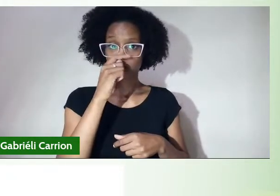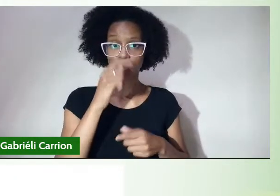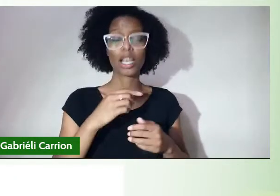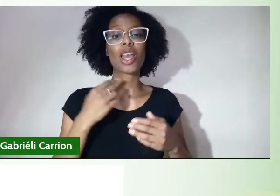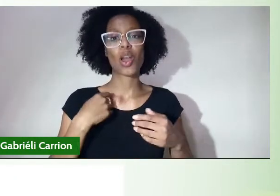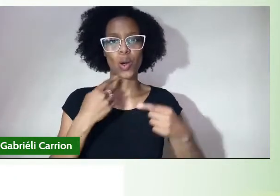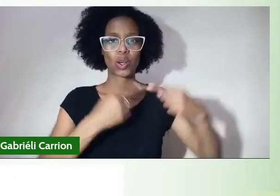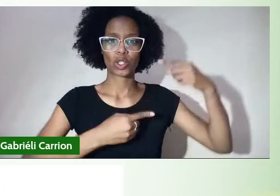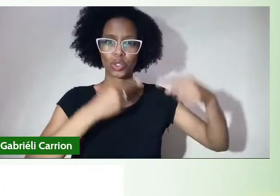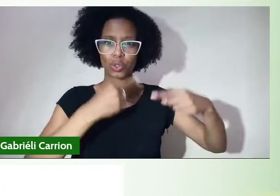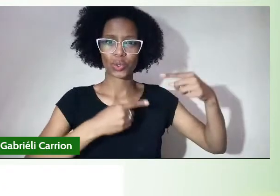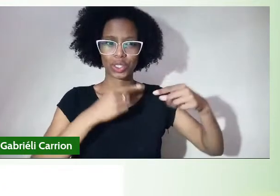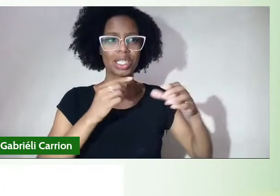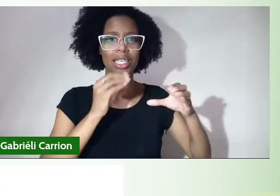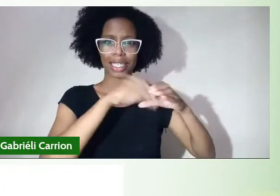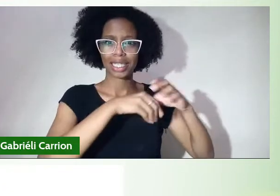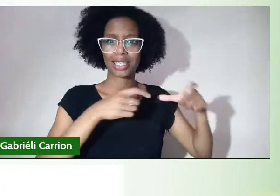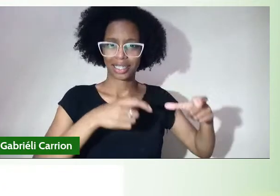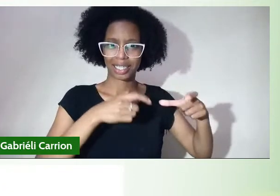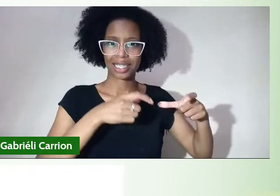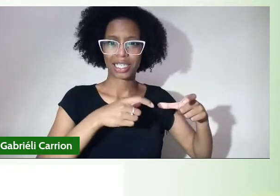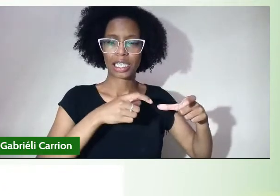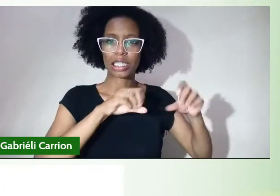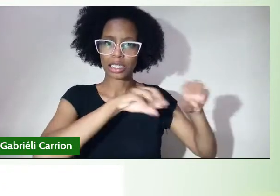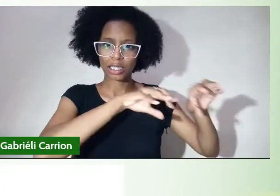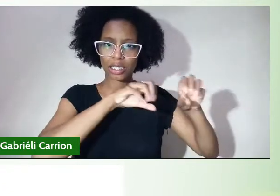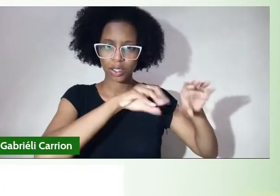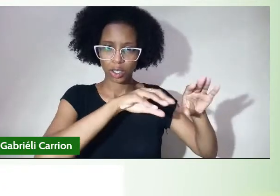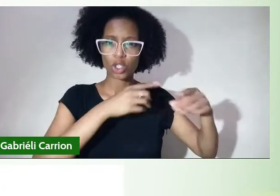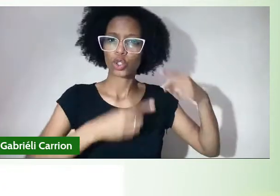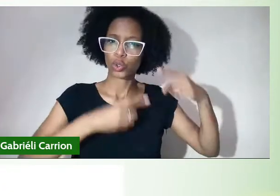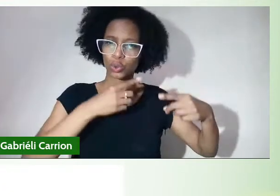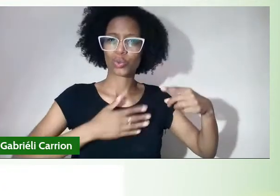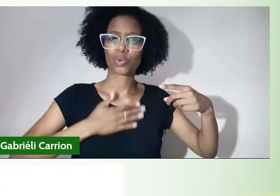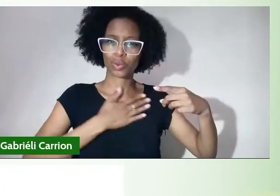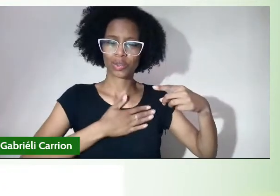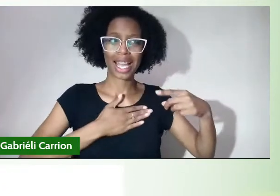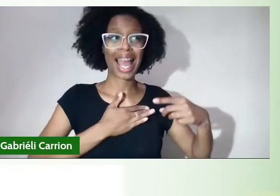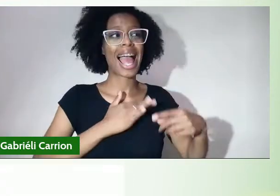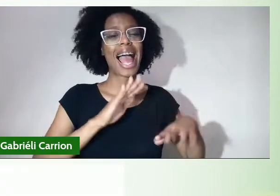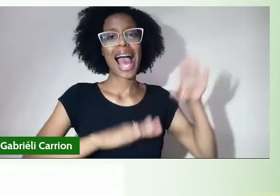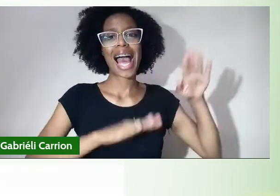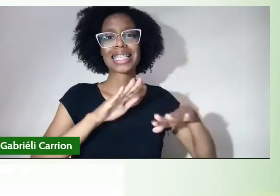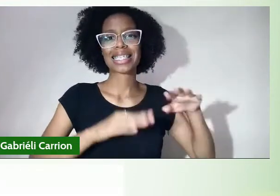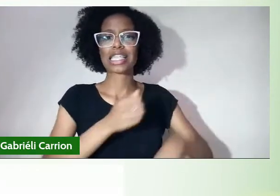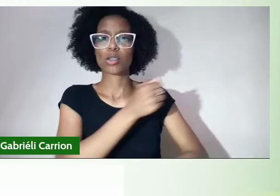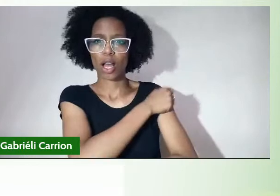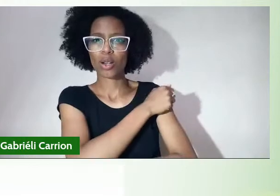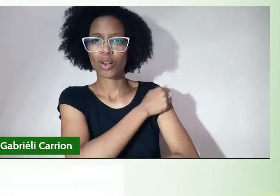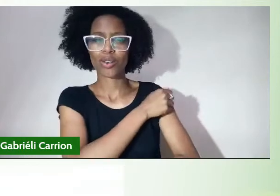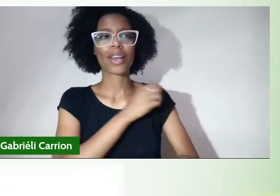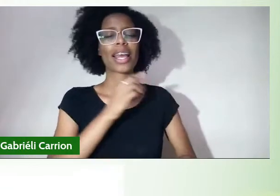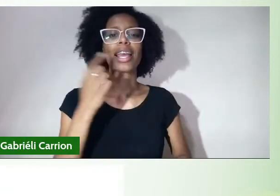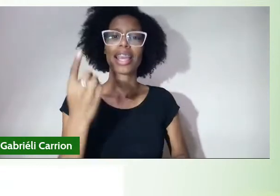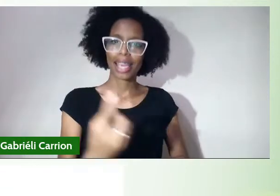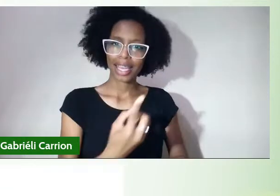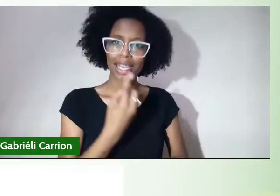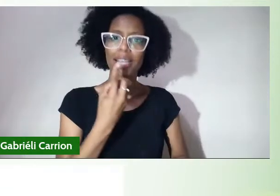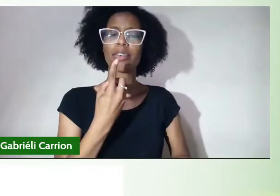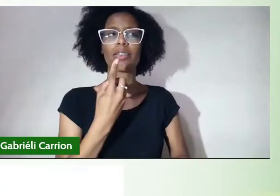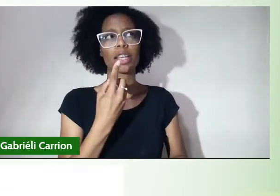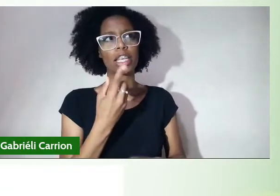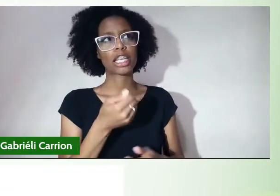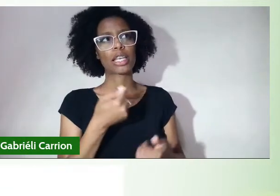de discutir, eu sou nutricionista, então eles vêm, né, na área de nutrição com muitas percepções, por exemplo, das